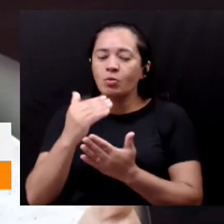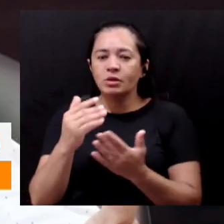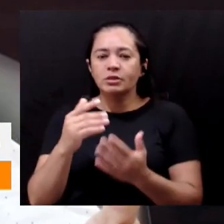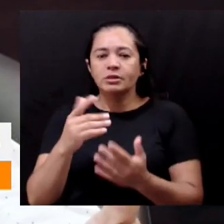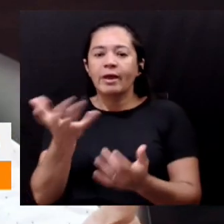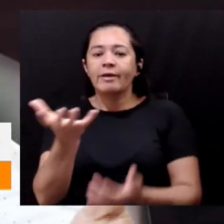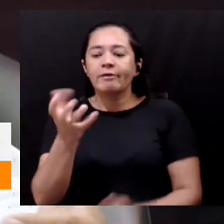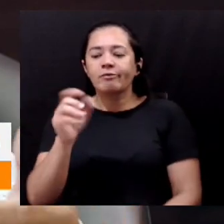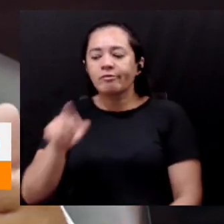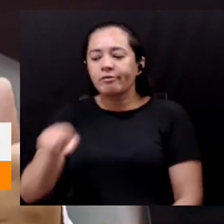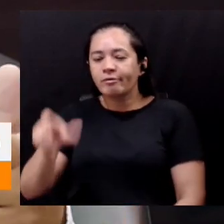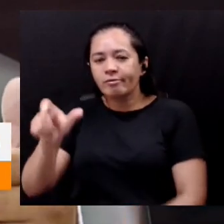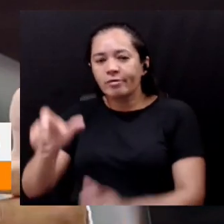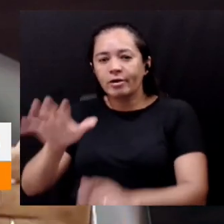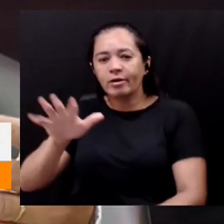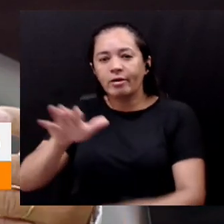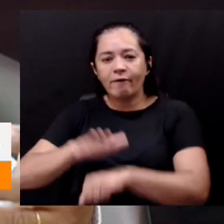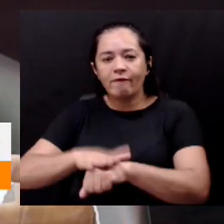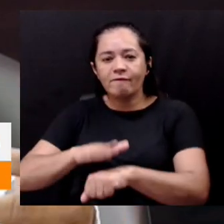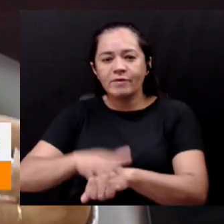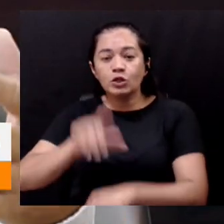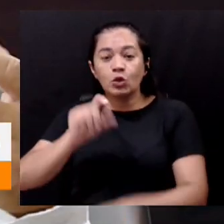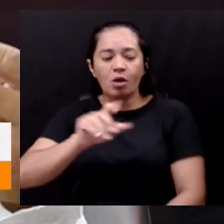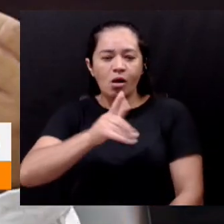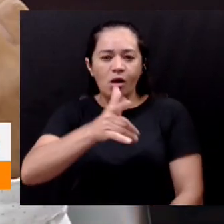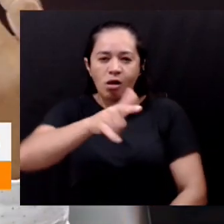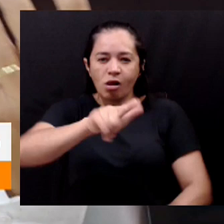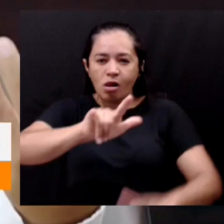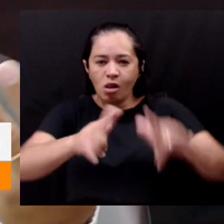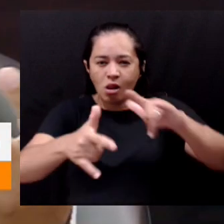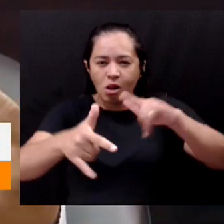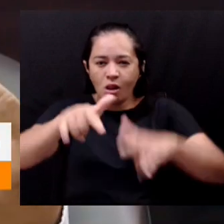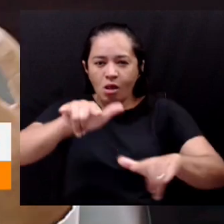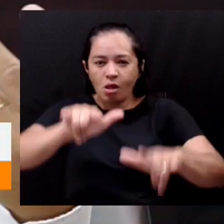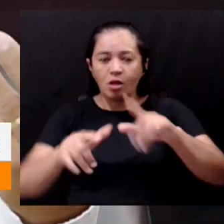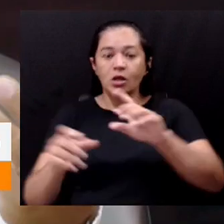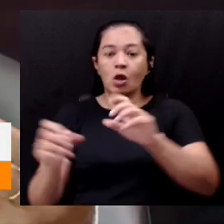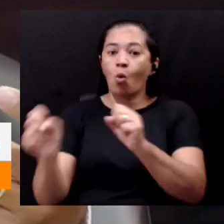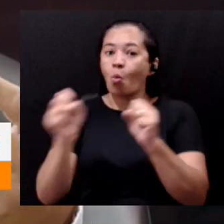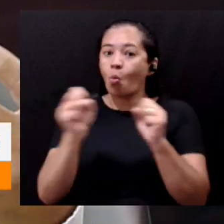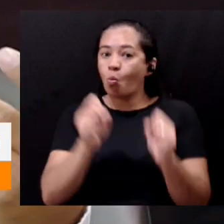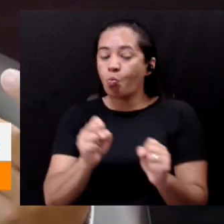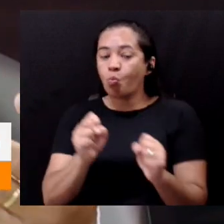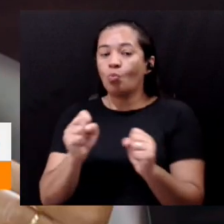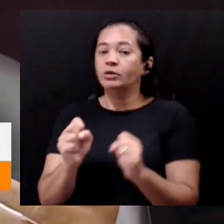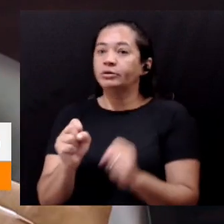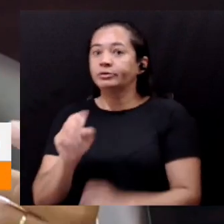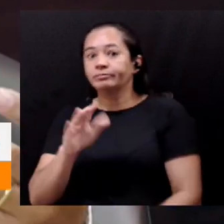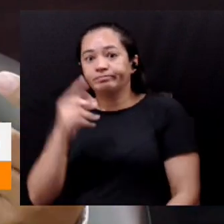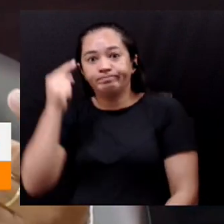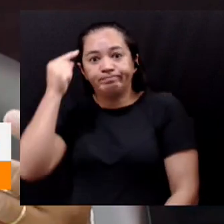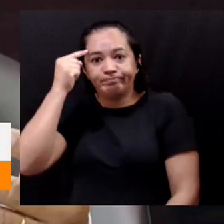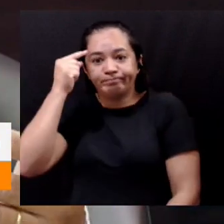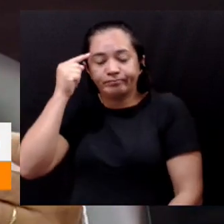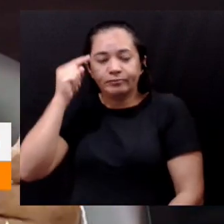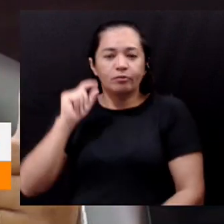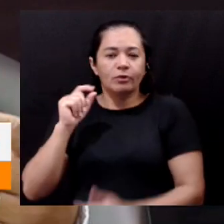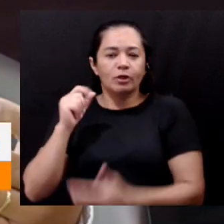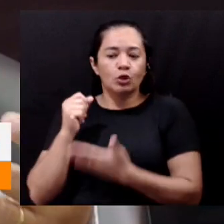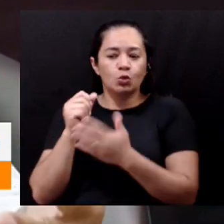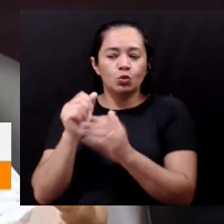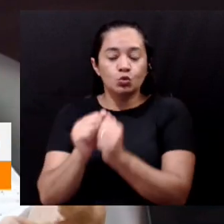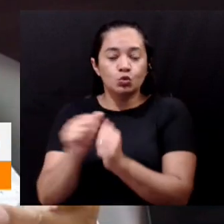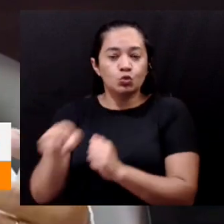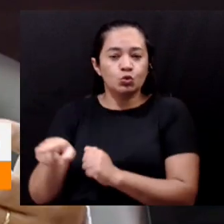fazer com o outro, né. Então o poder dá, né, essa ideia do poder traz também ao sujeito a ideia de que